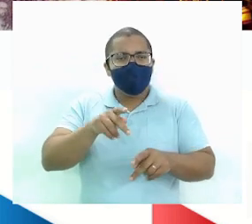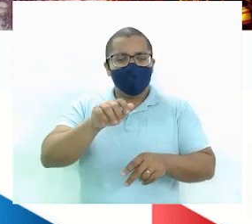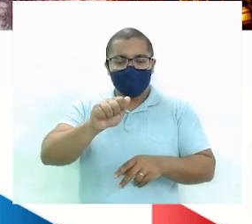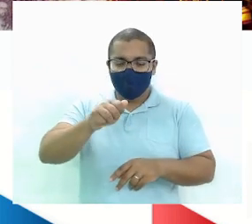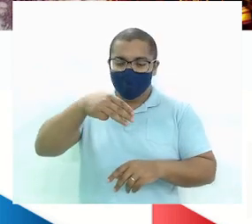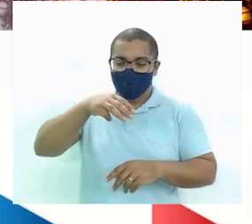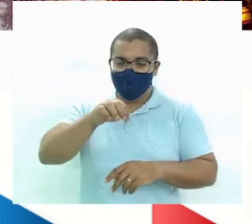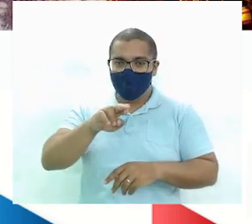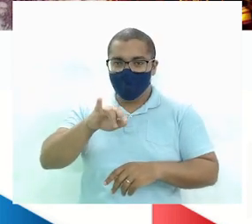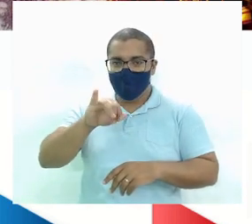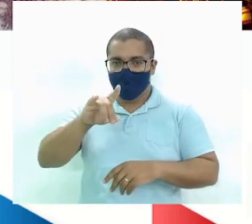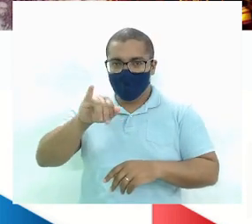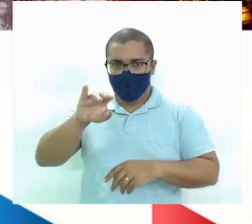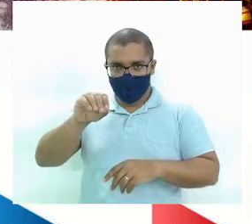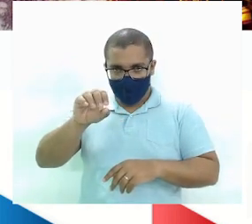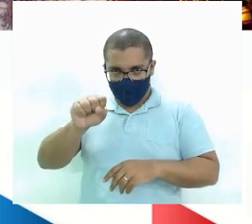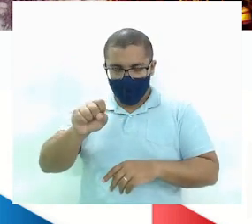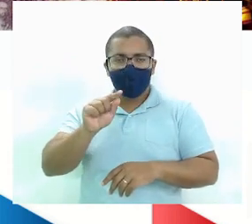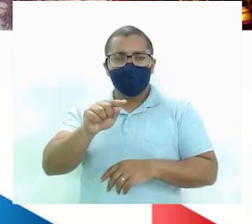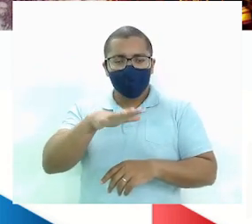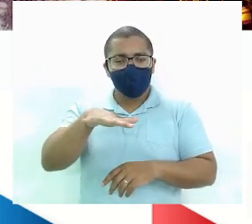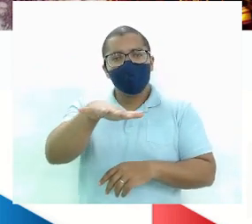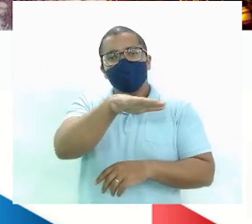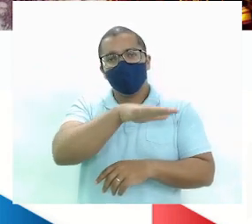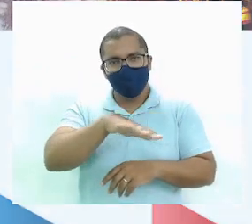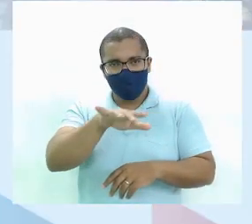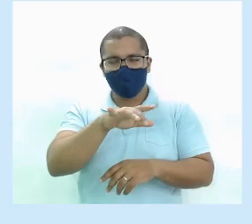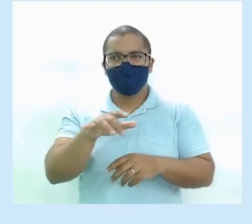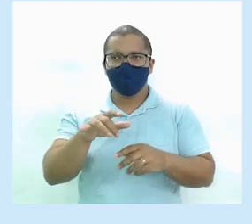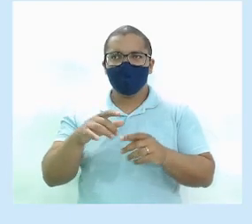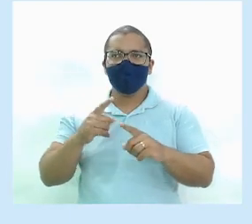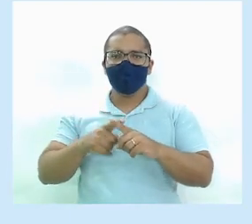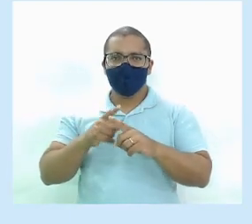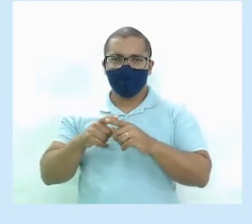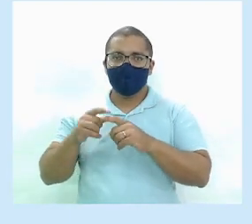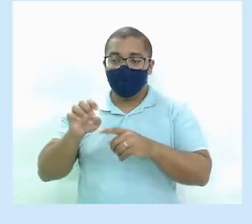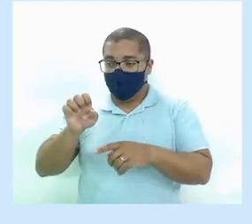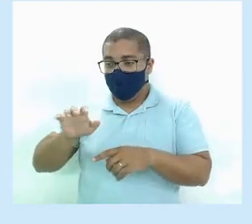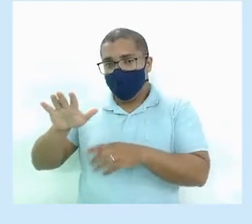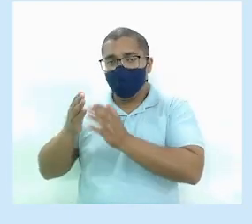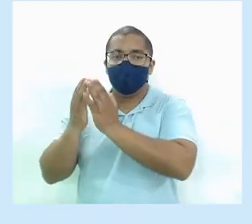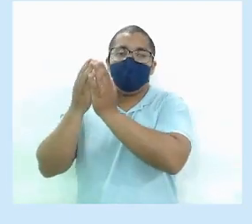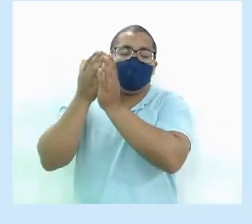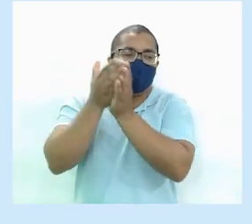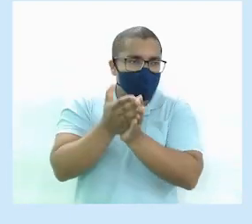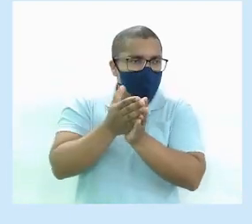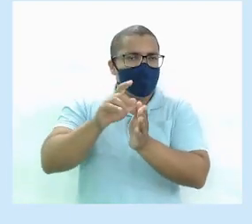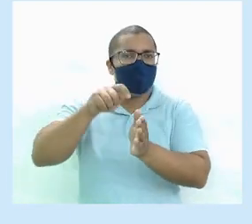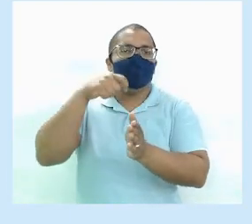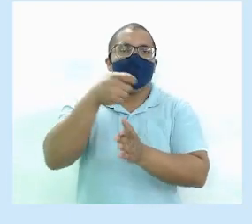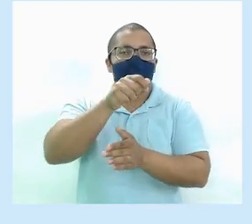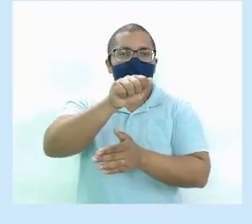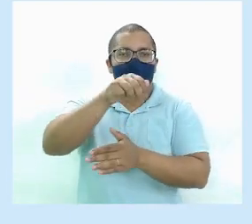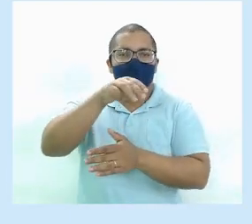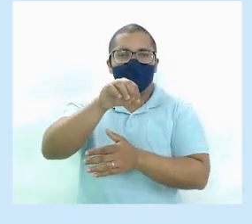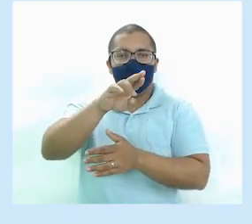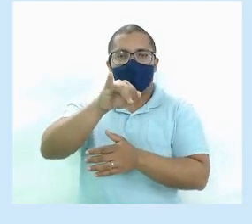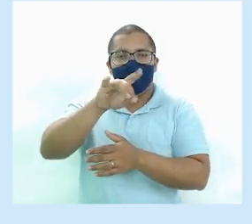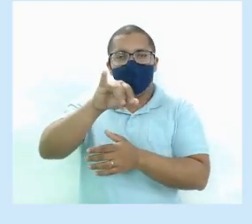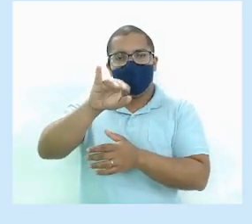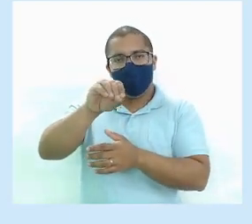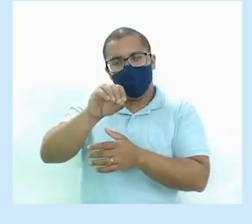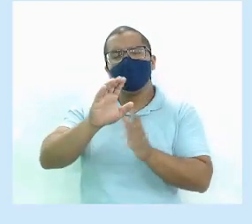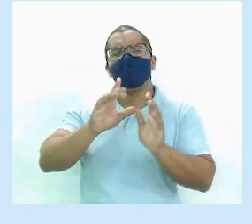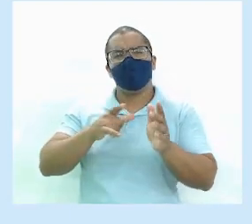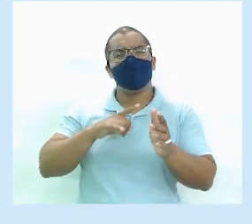como são chamados, né, de uma forma só depois dessa colonização europeia, tinha sociedade,